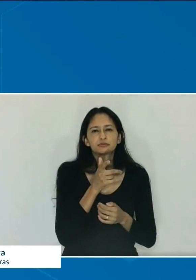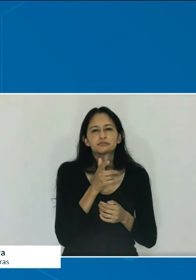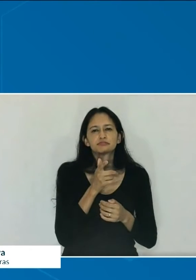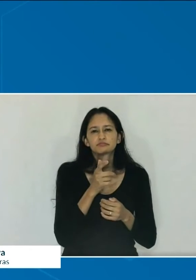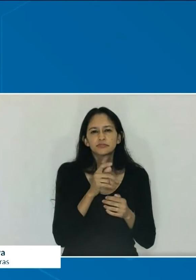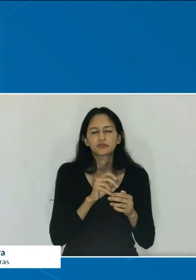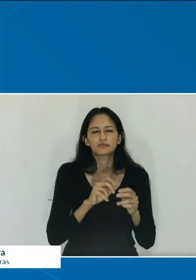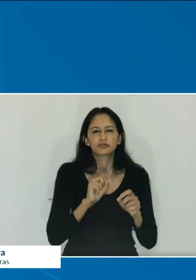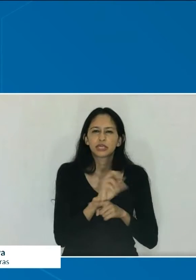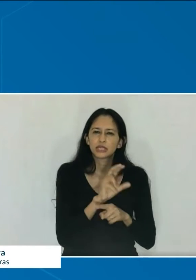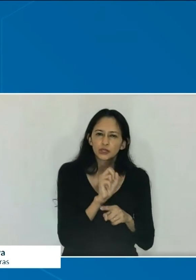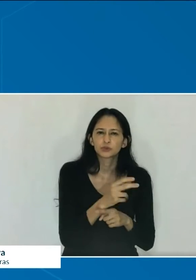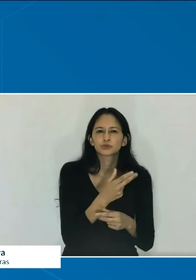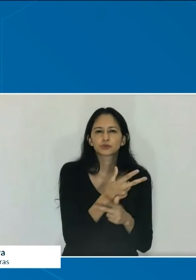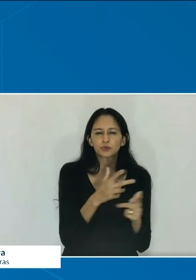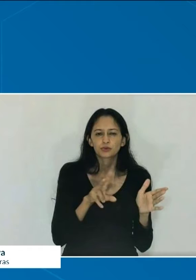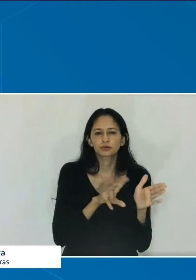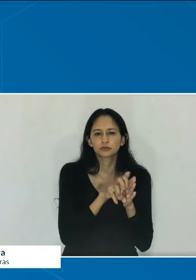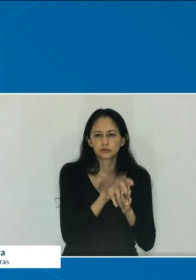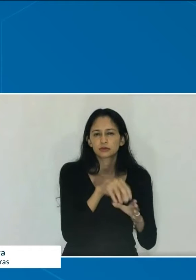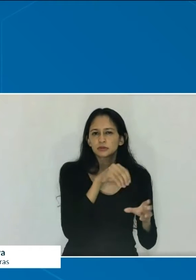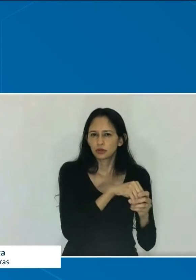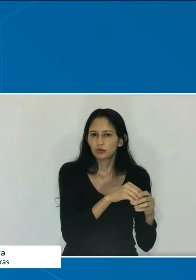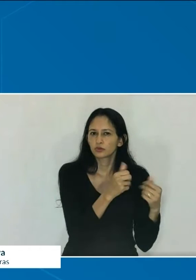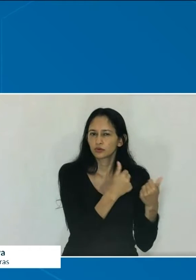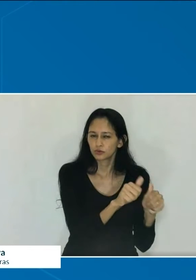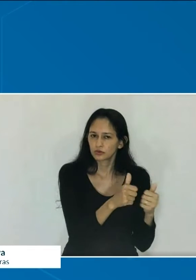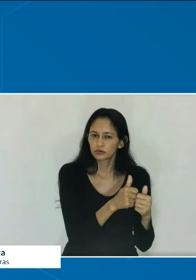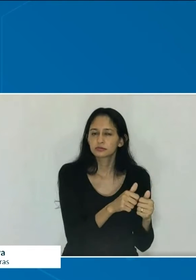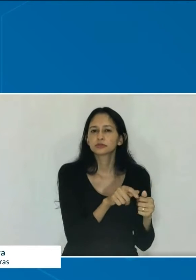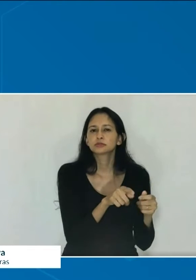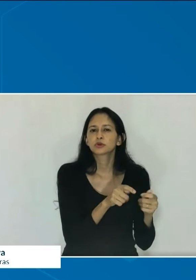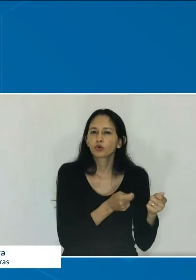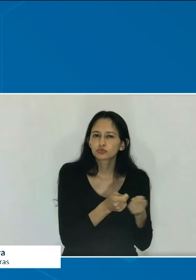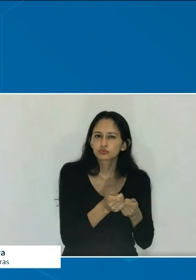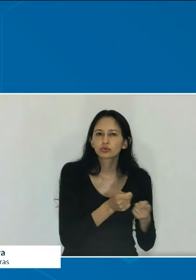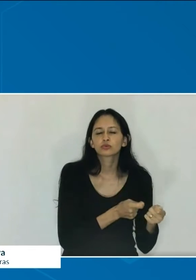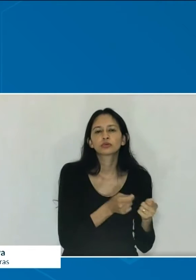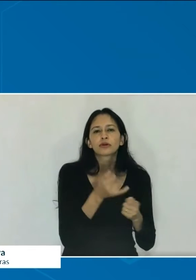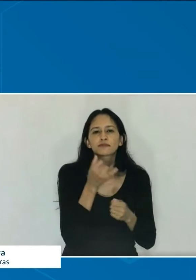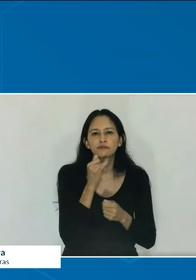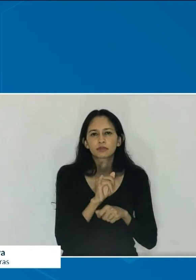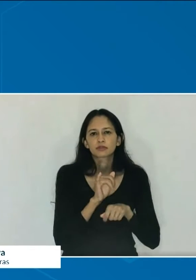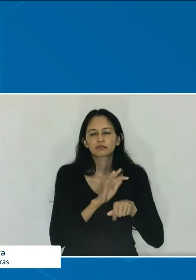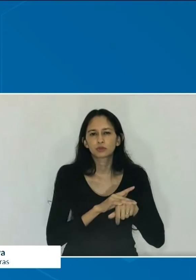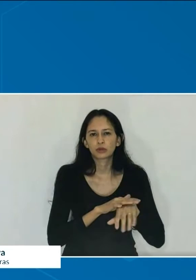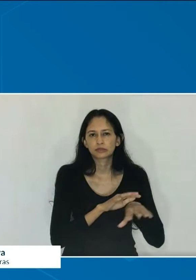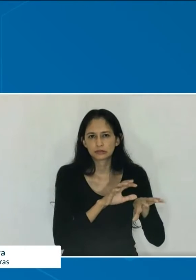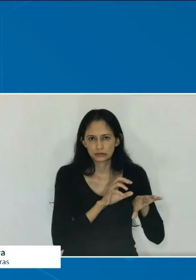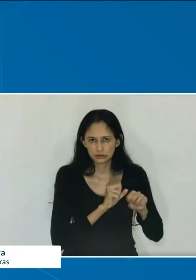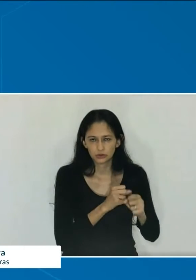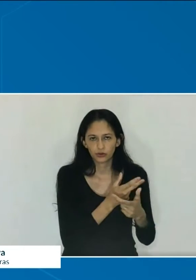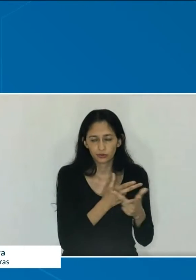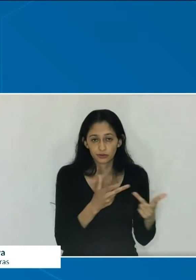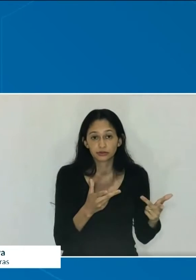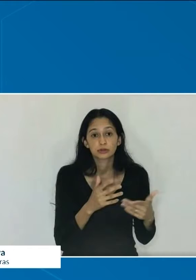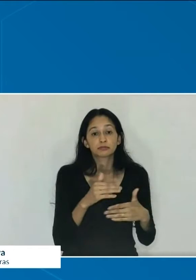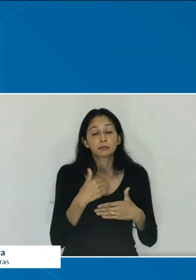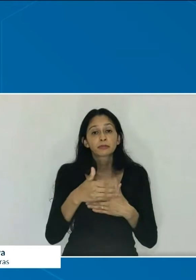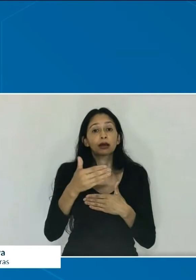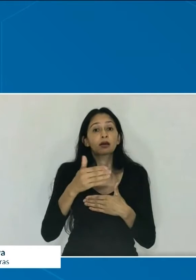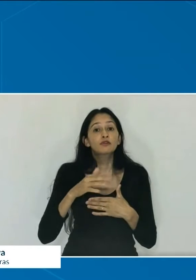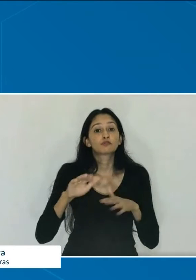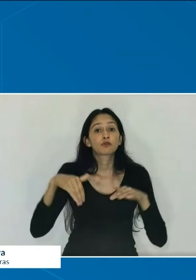a vírus. Então, além disso, além dessas medidas, nós temos outras que no mundo já está